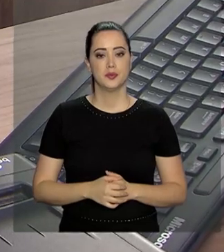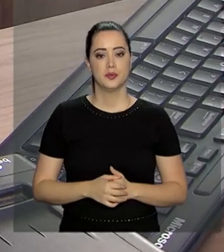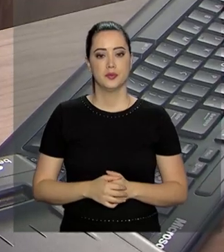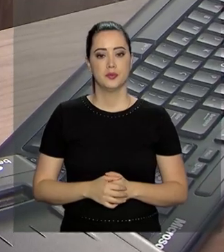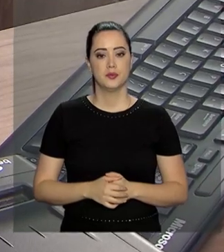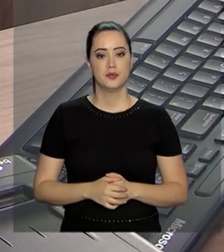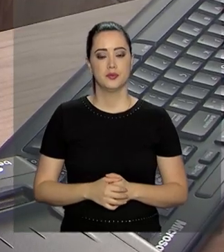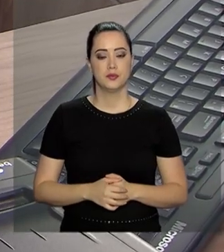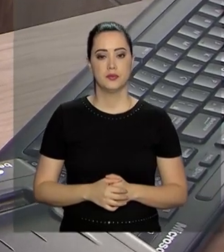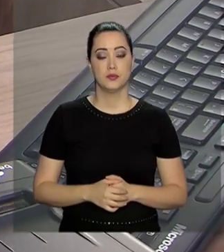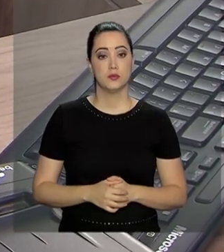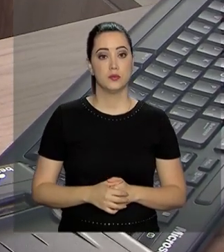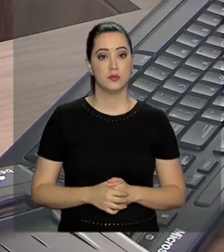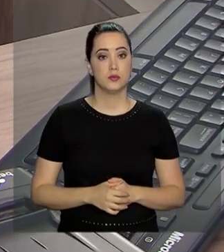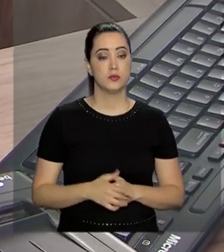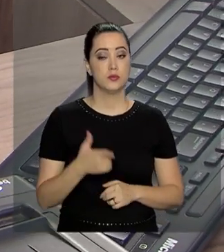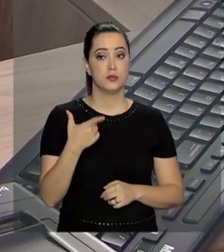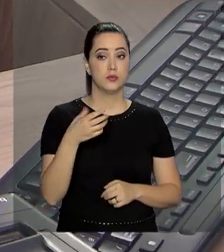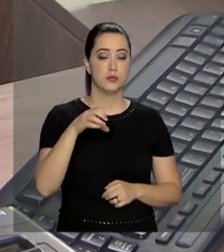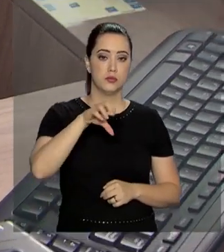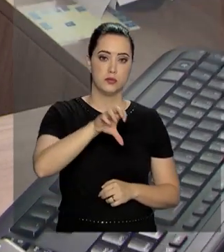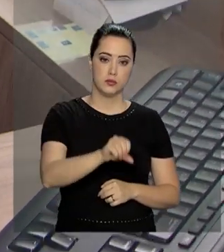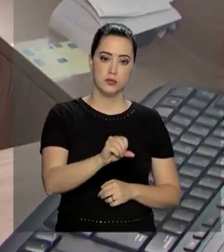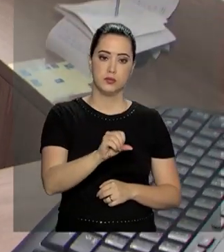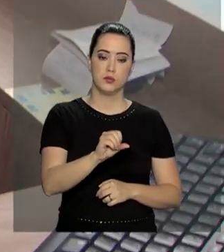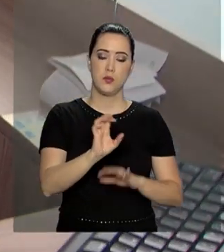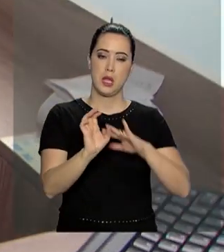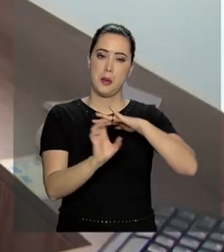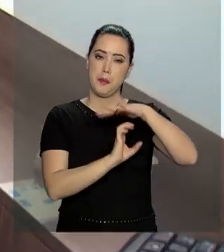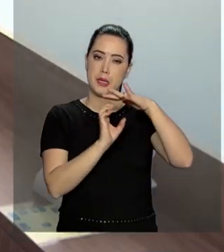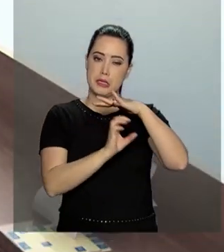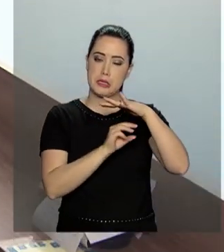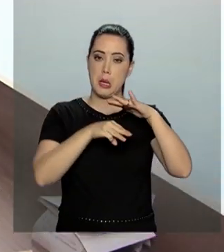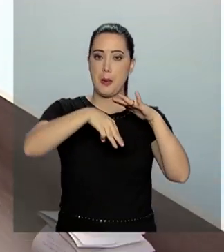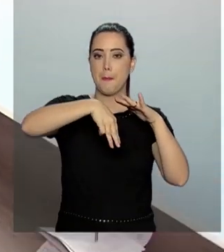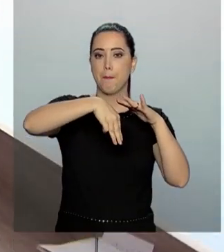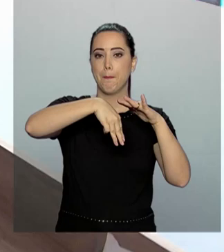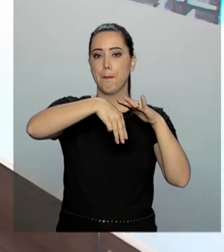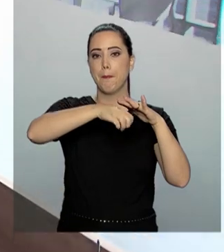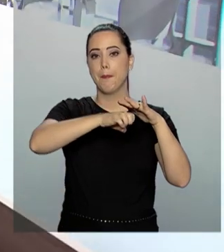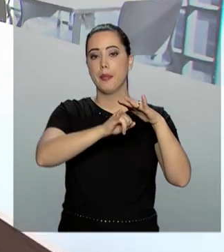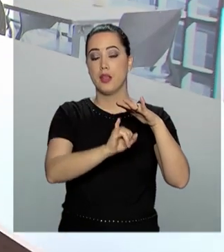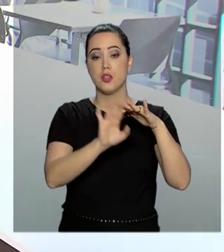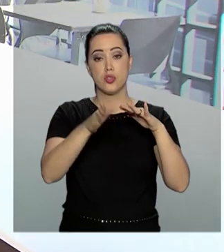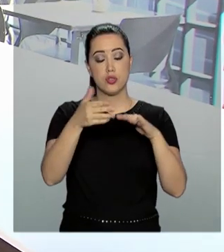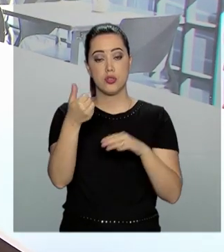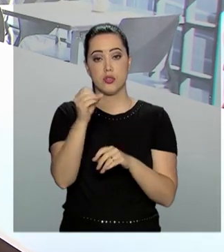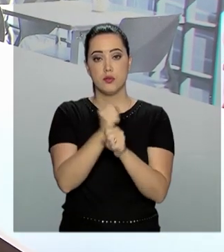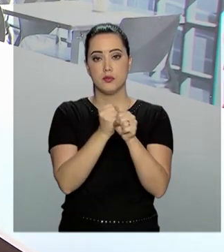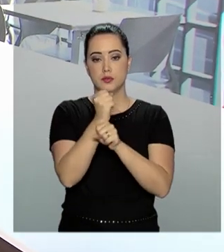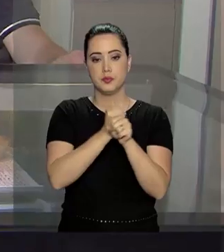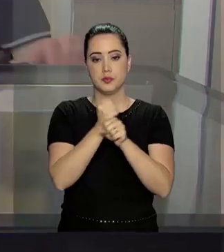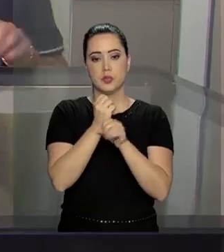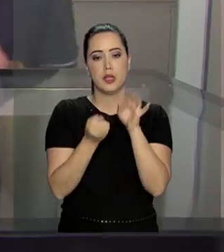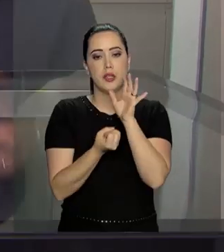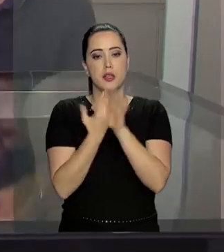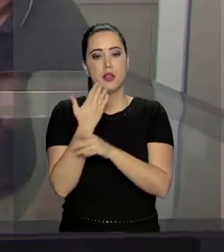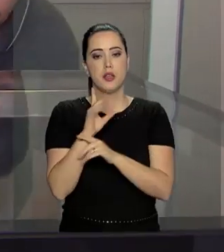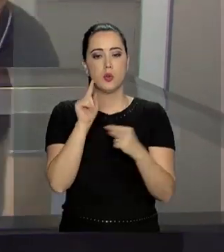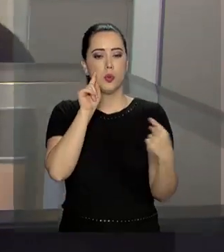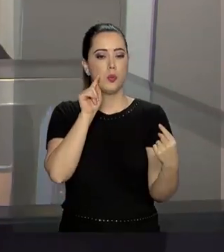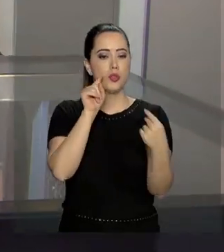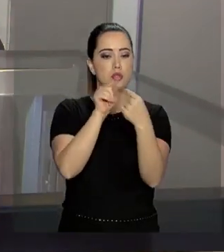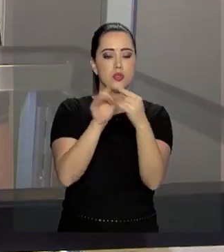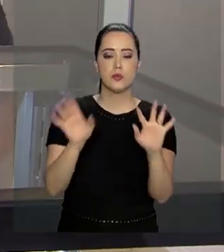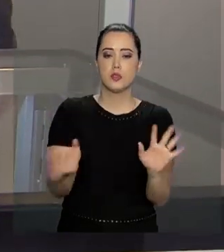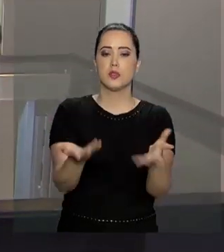Em 2019, programa Microempreendedor Individual completa 10 anos. Quando foi criado, era voltado